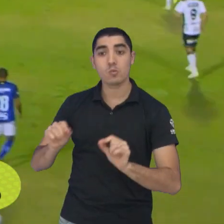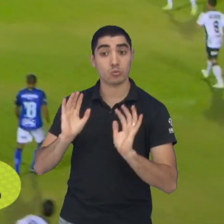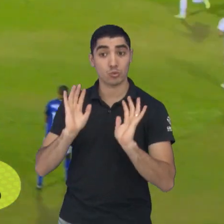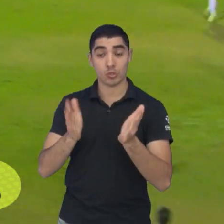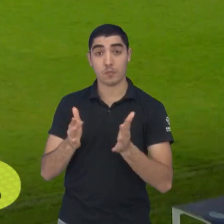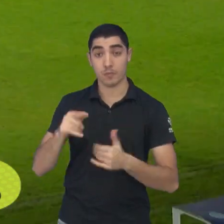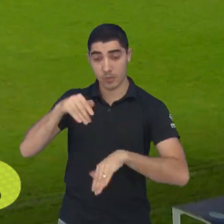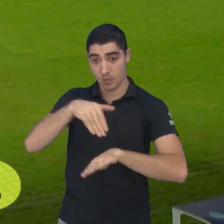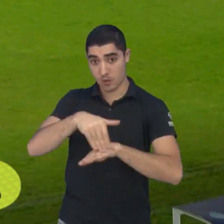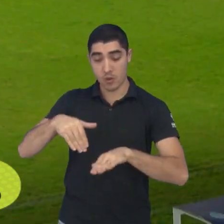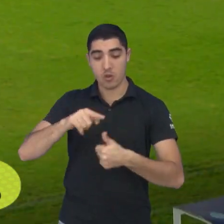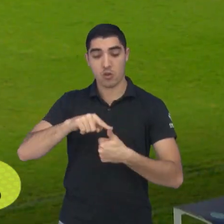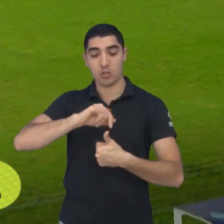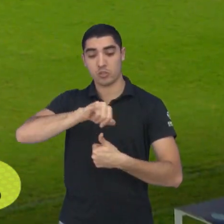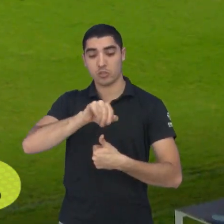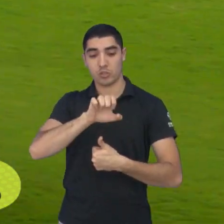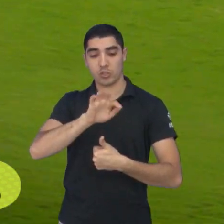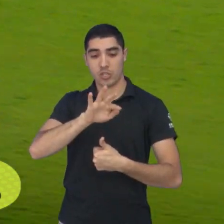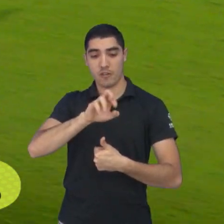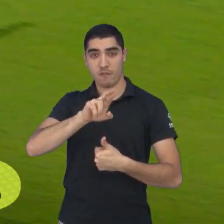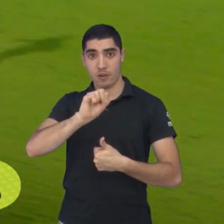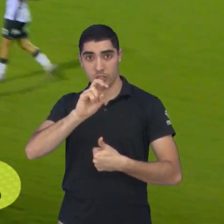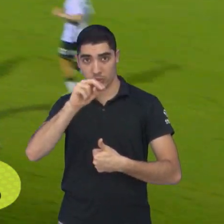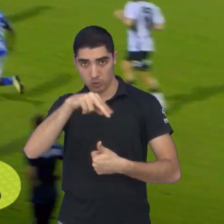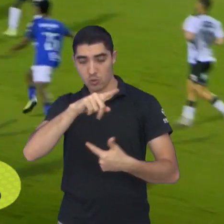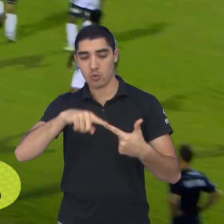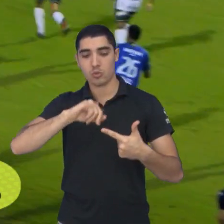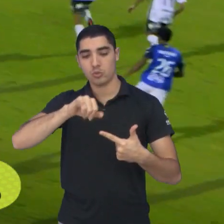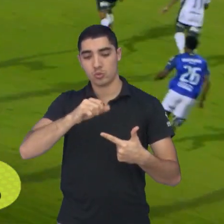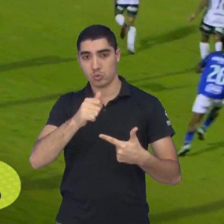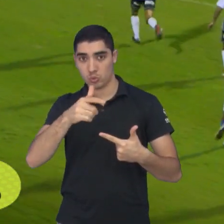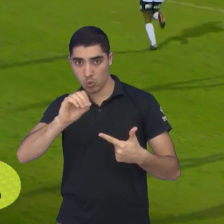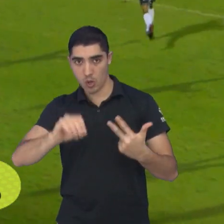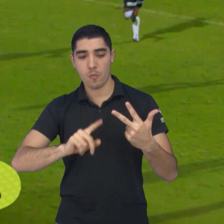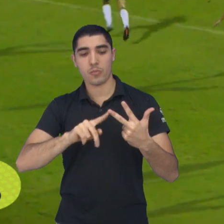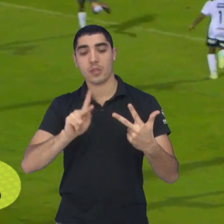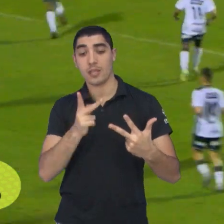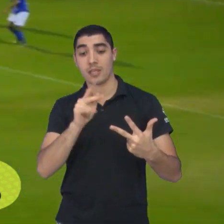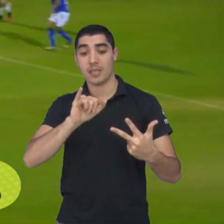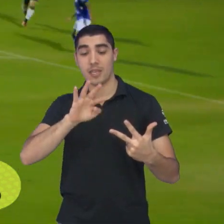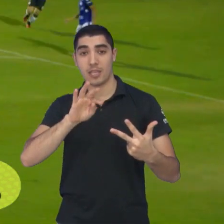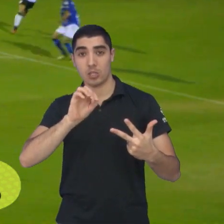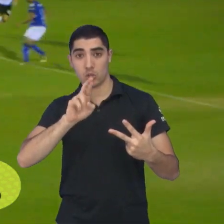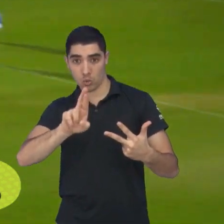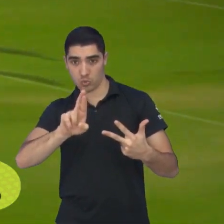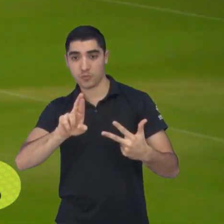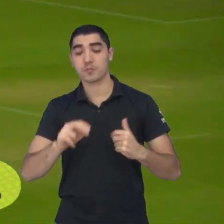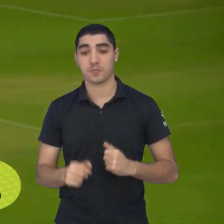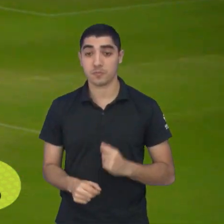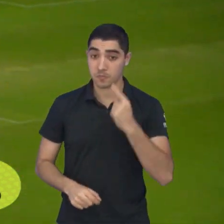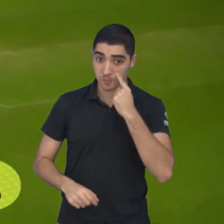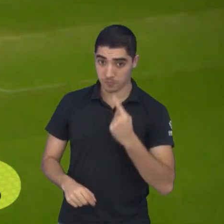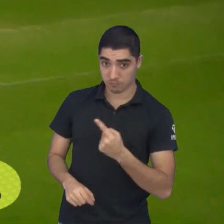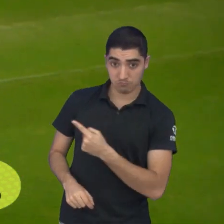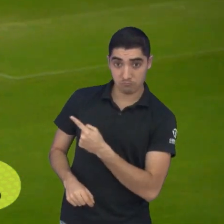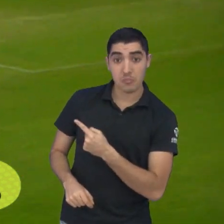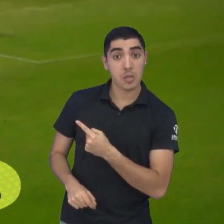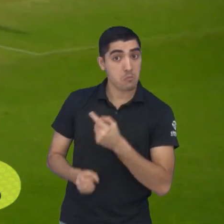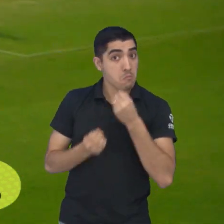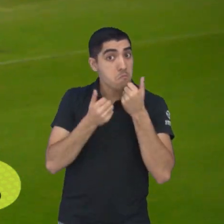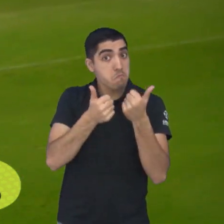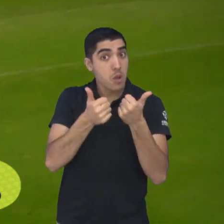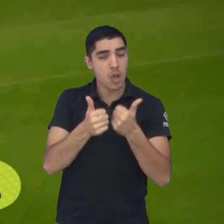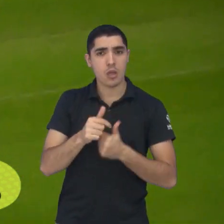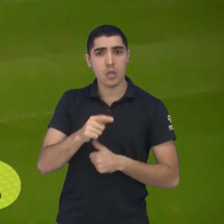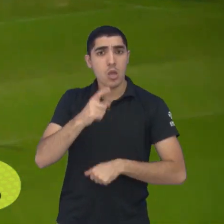volante Jefferson e o meia João Gabriel, além de Heitor Roca pela lateral esquerda. As alterações deram certo e